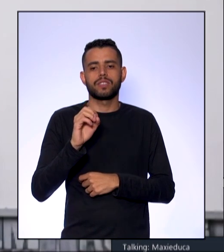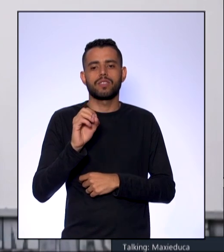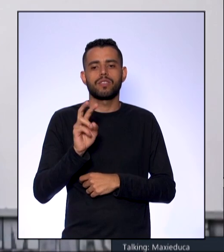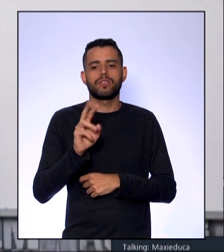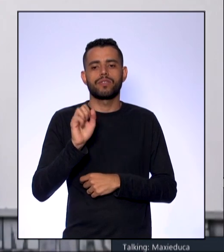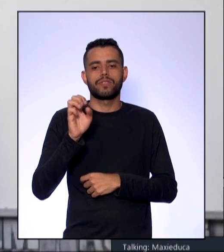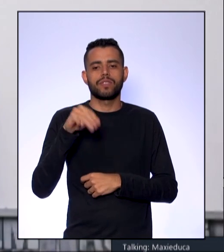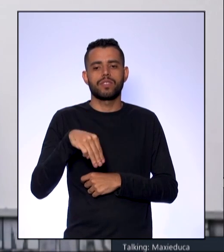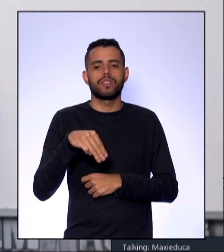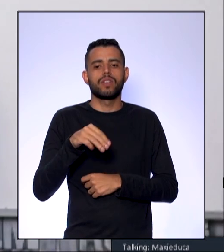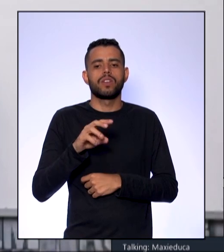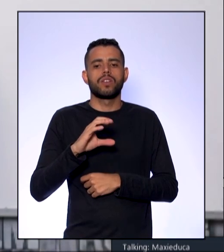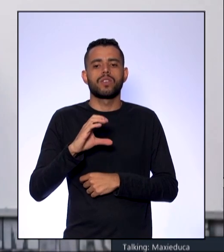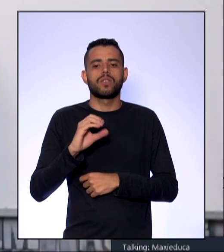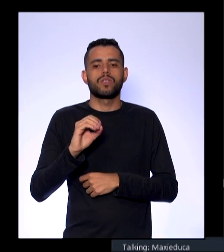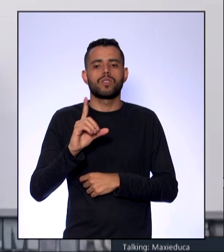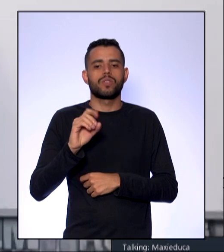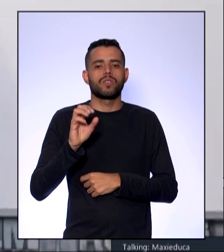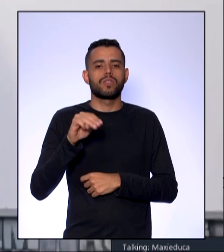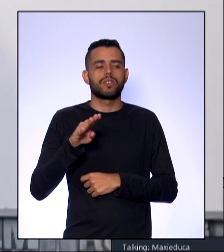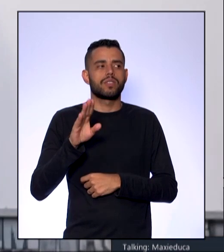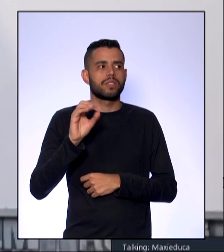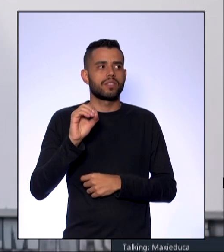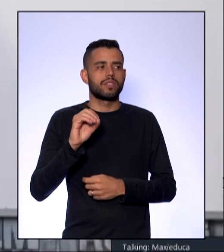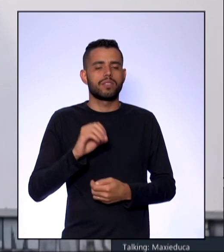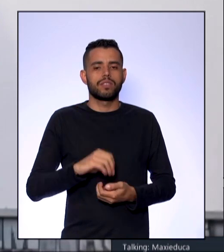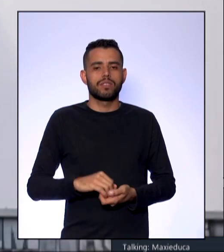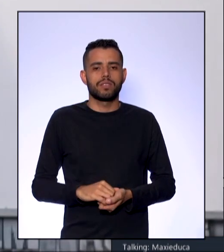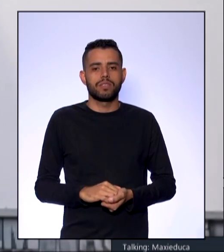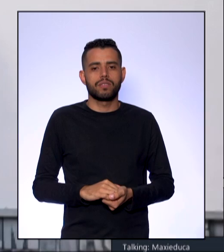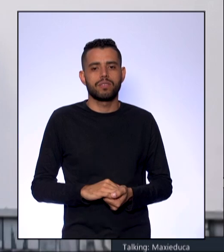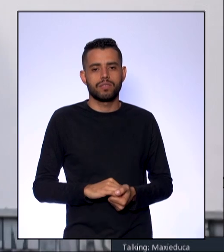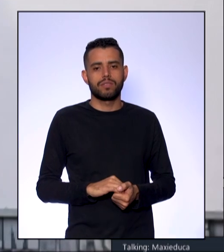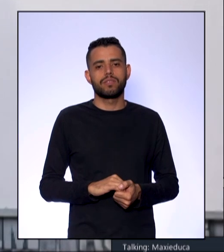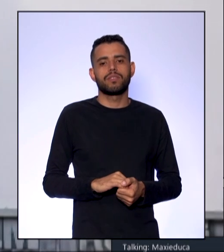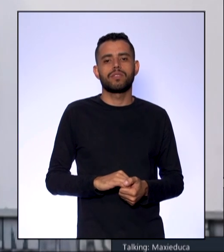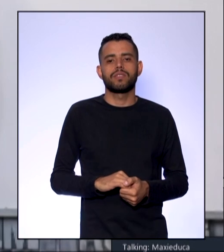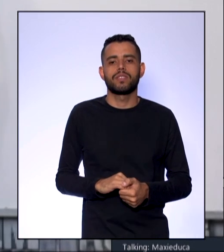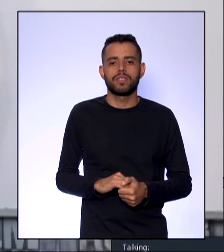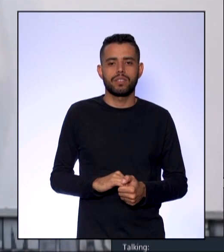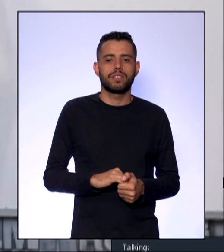Colombo. Olha aqui, Cristóvão Colombo